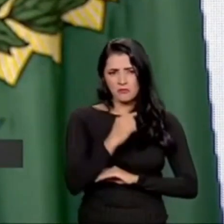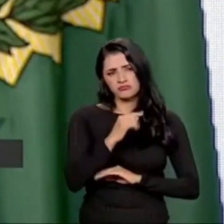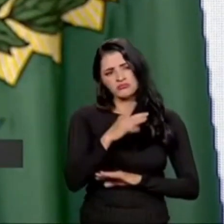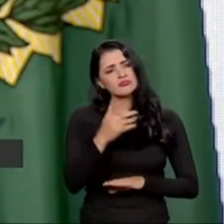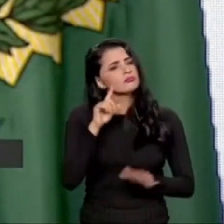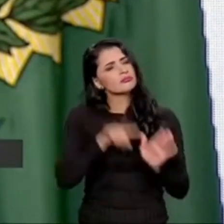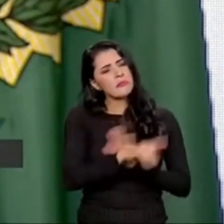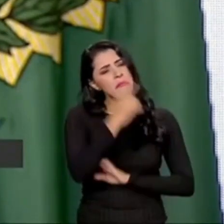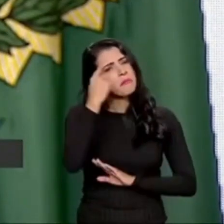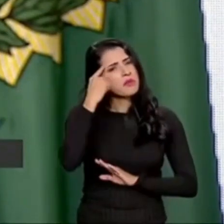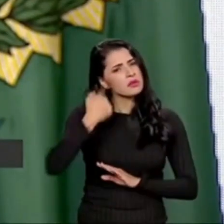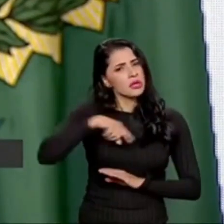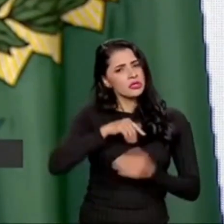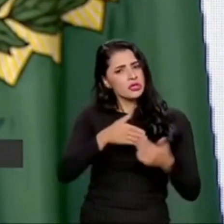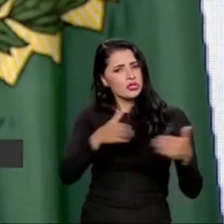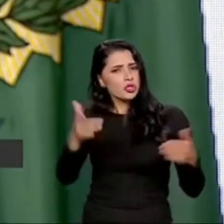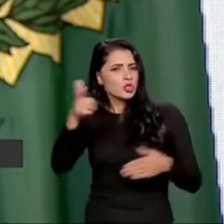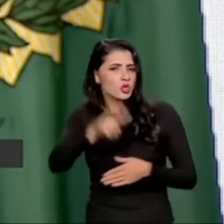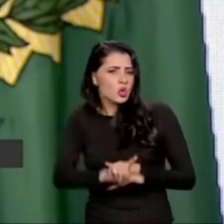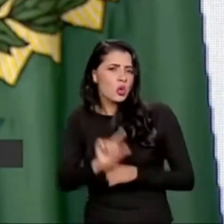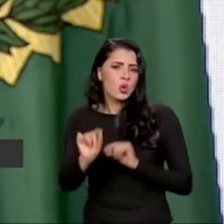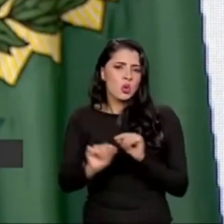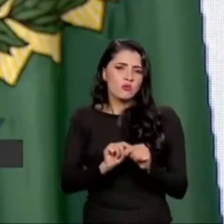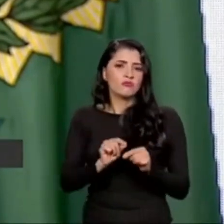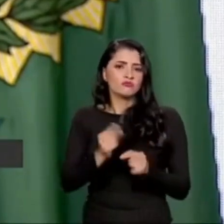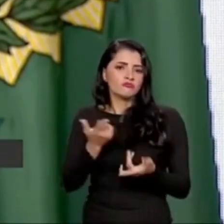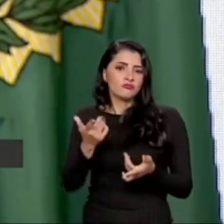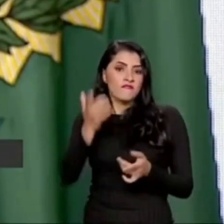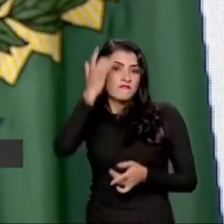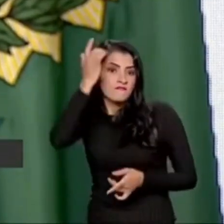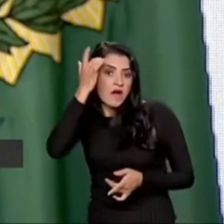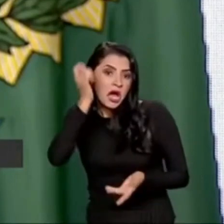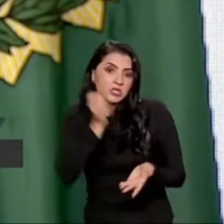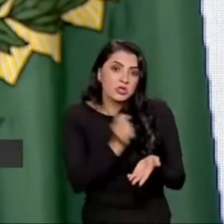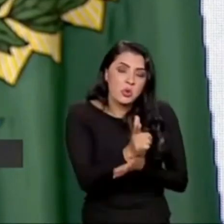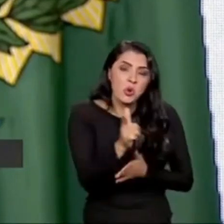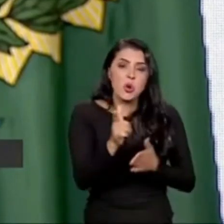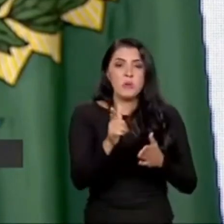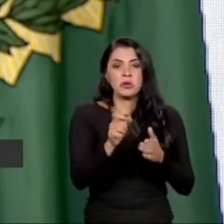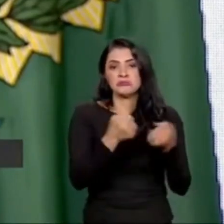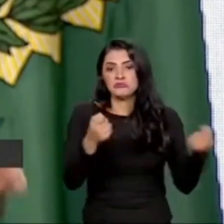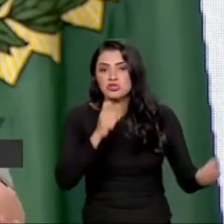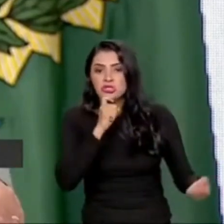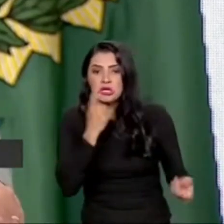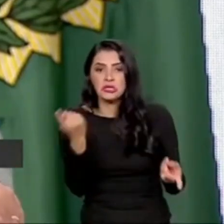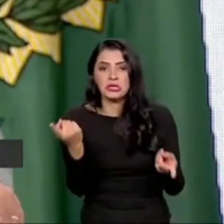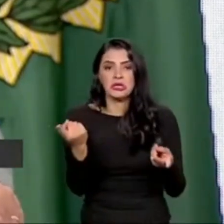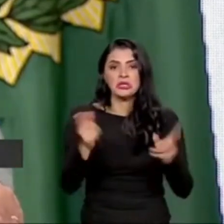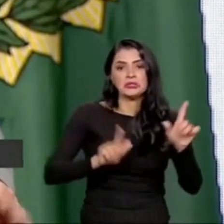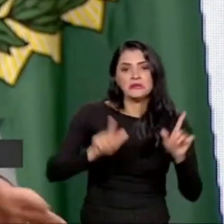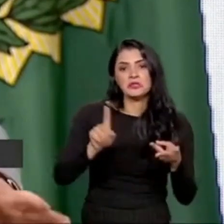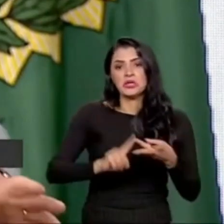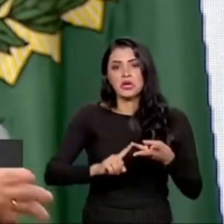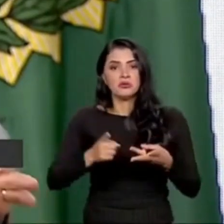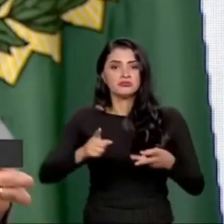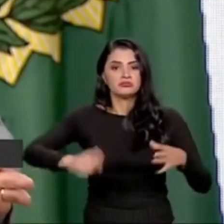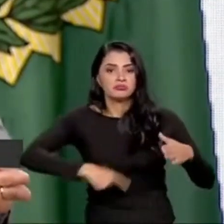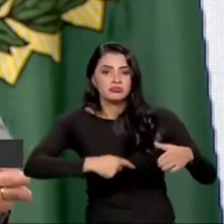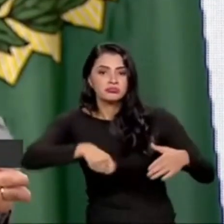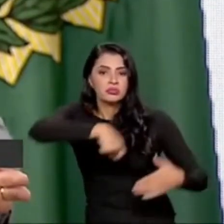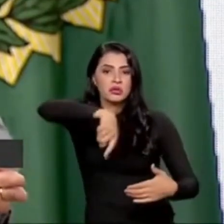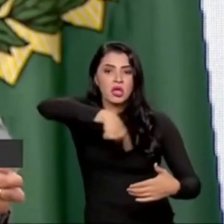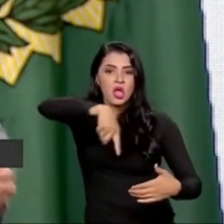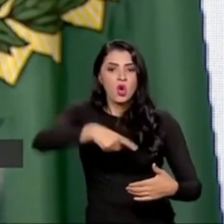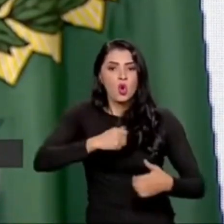aberturazinha para a linha branca outra vez, facilitar a compra de geladeira, de televisão, de máquina de lavar roupa. As pessoas de quando